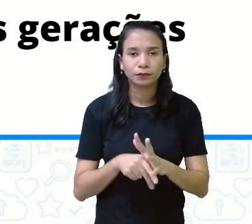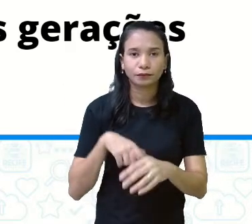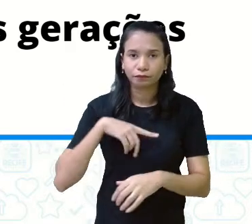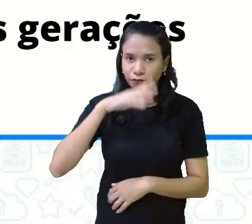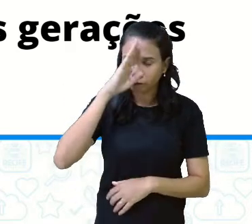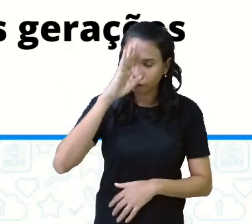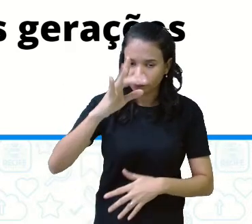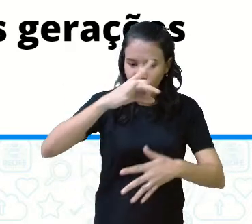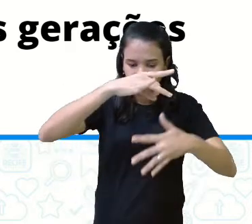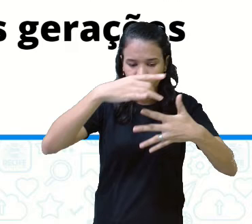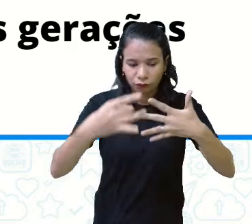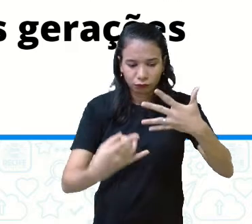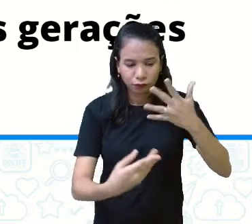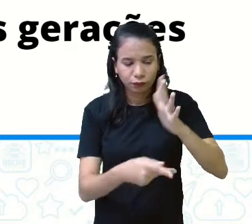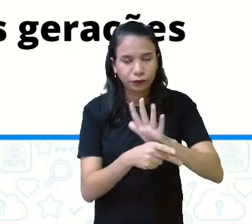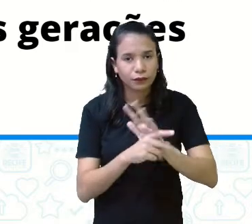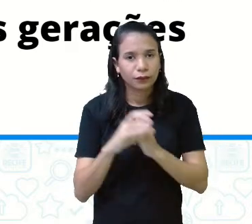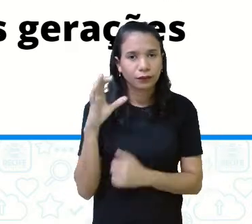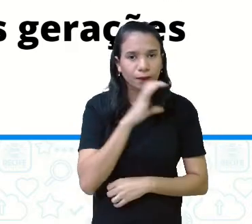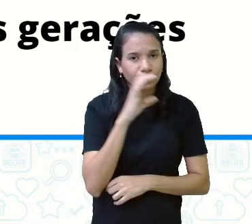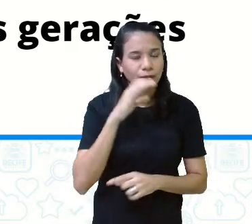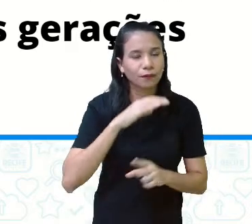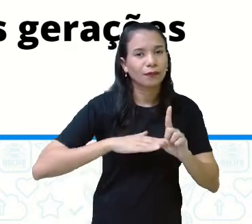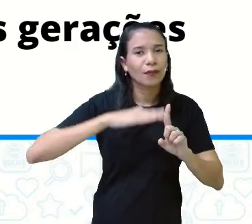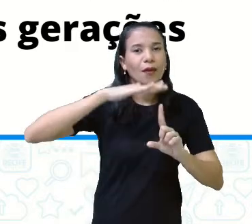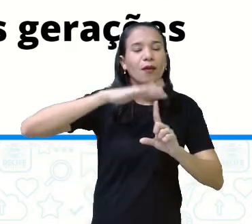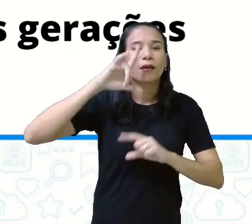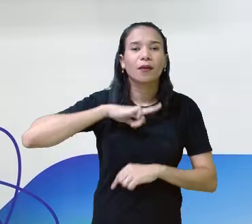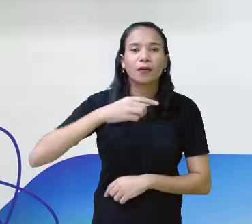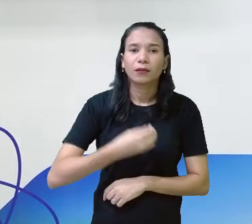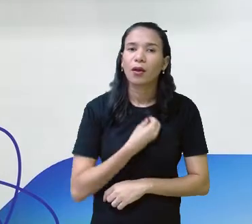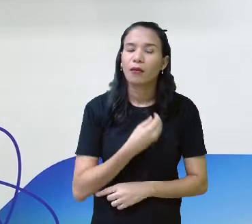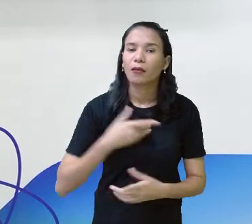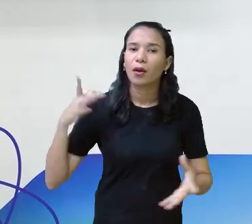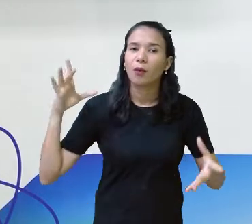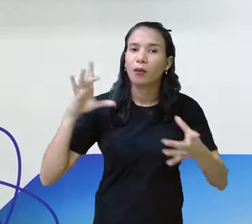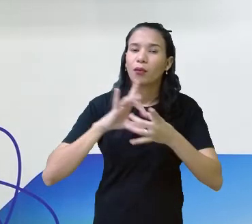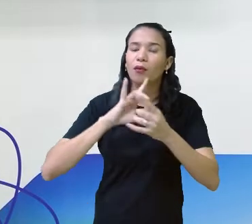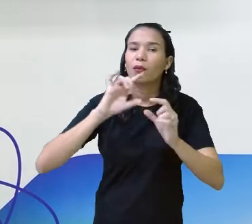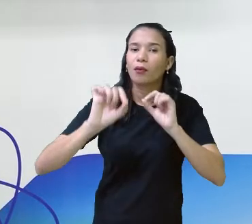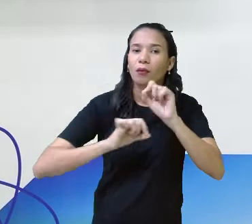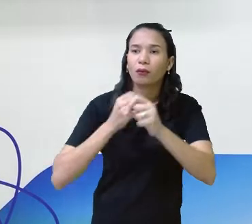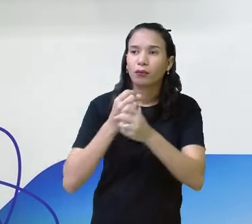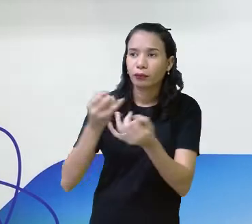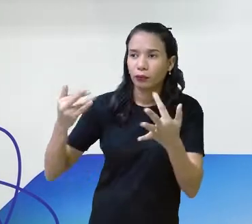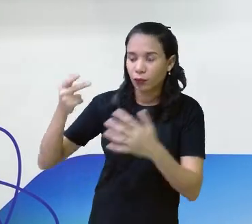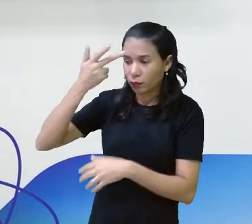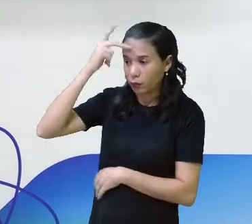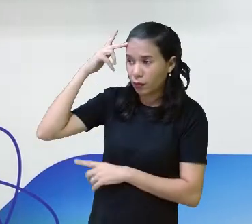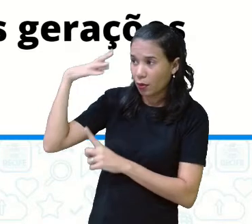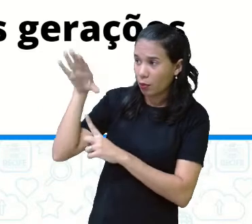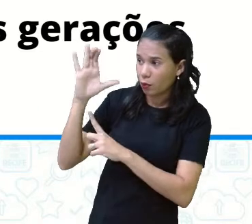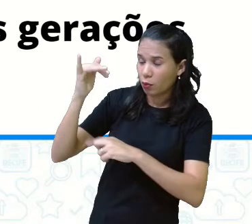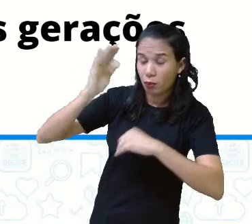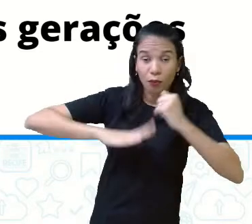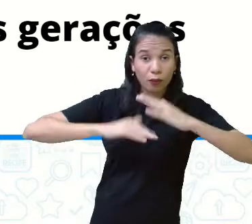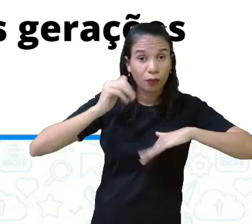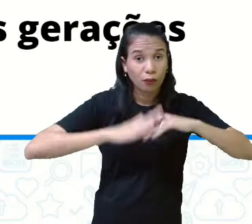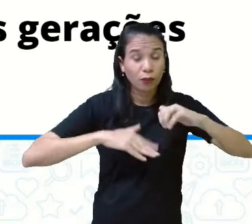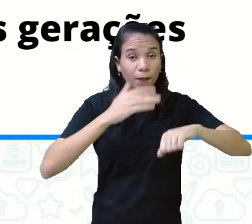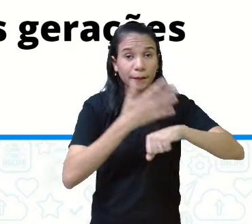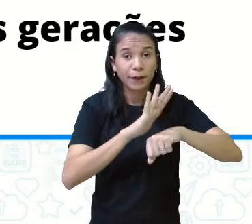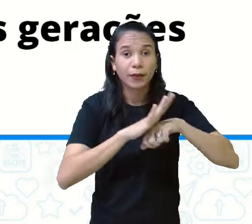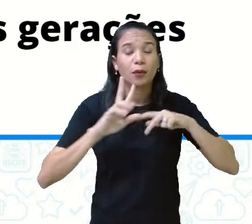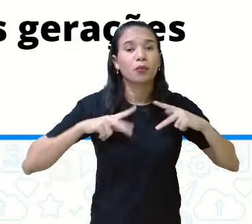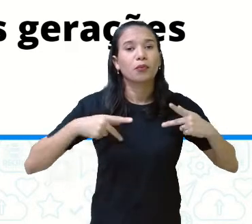principais causas do aquecimento global estão relacionadas, para a maioria dos cientistas, com as